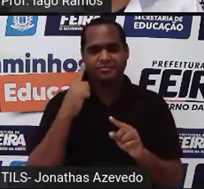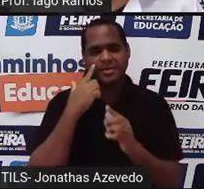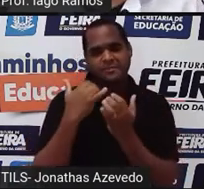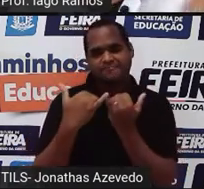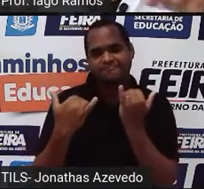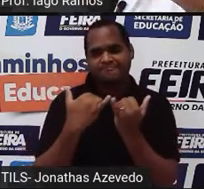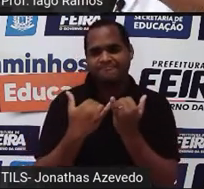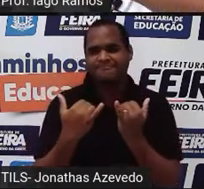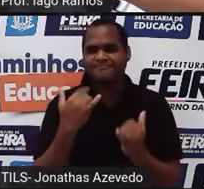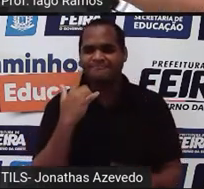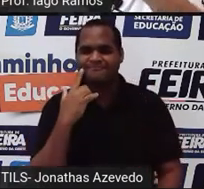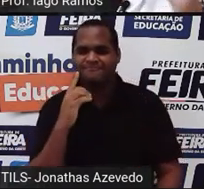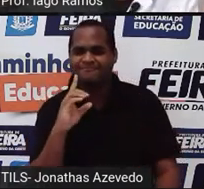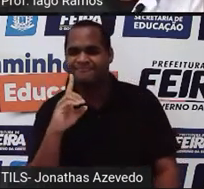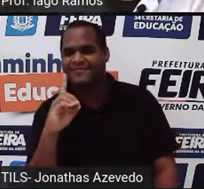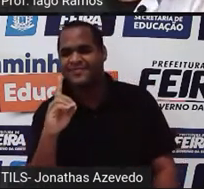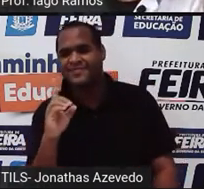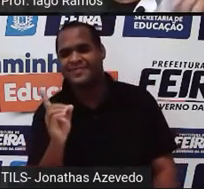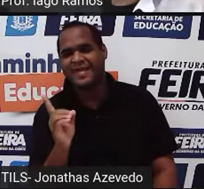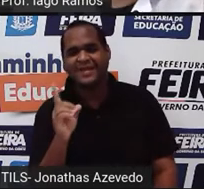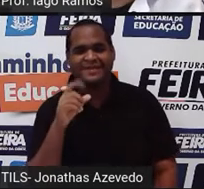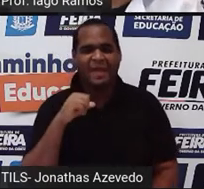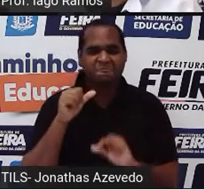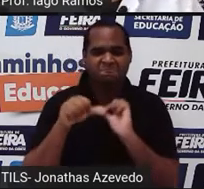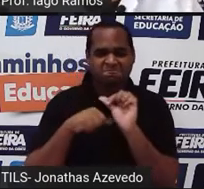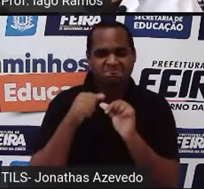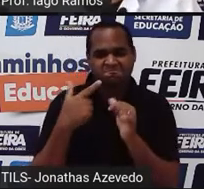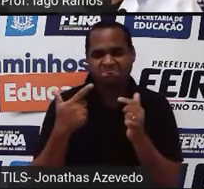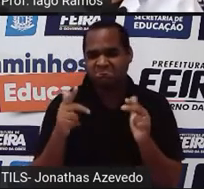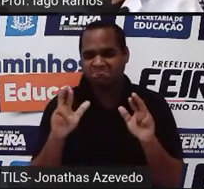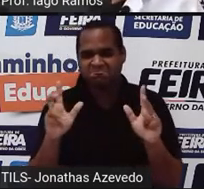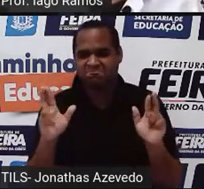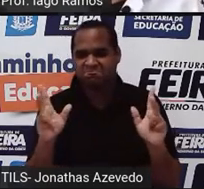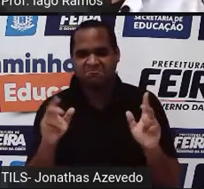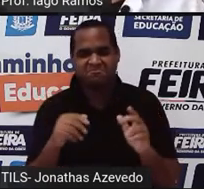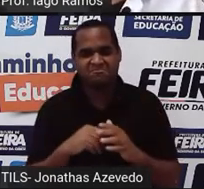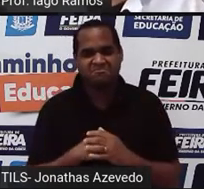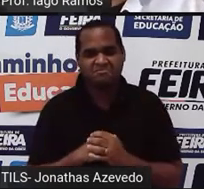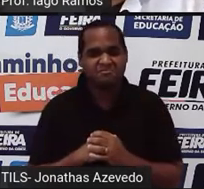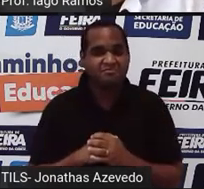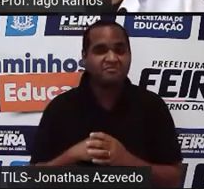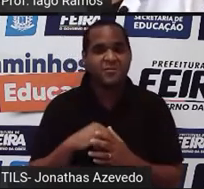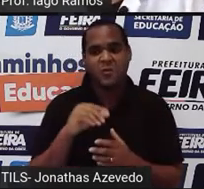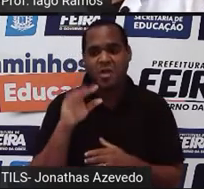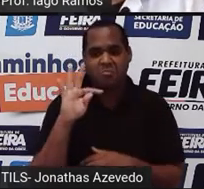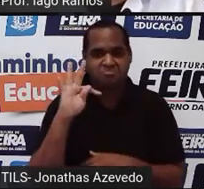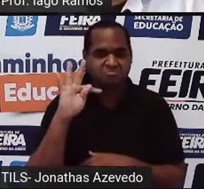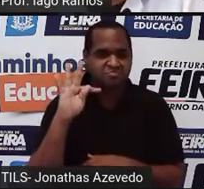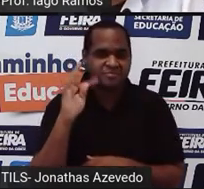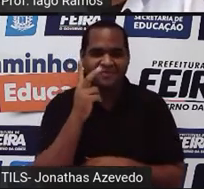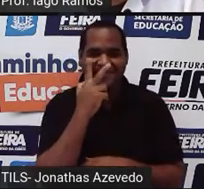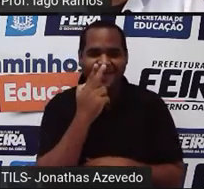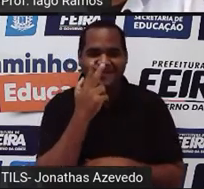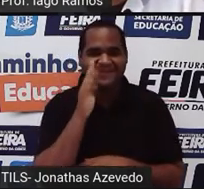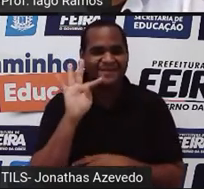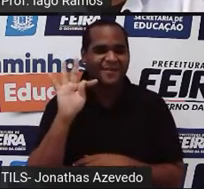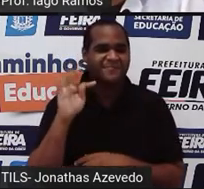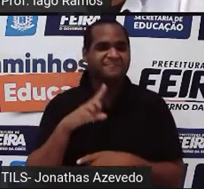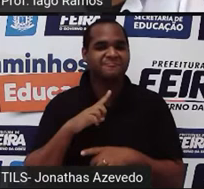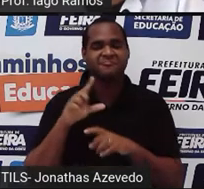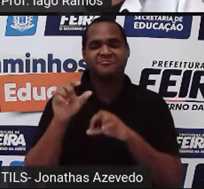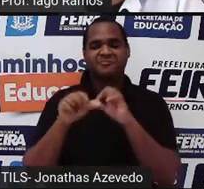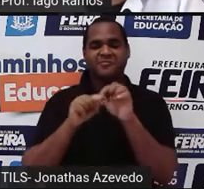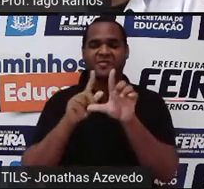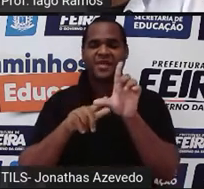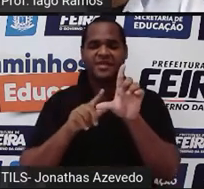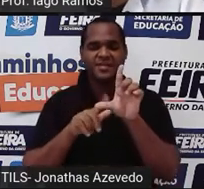uma letra T, só que ela virada para cá, né? Copia ela com o tamanho que você quiser, faz